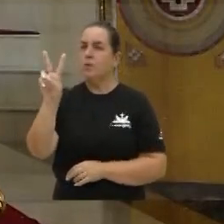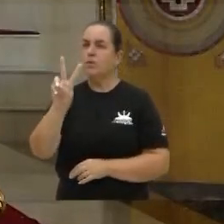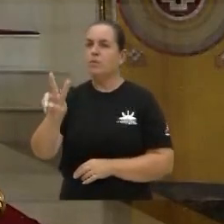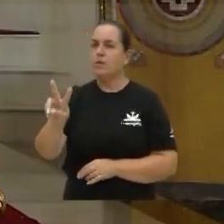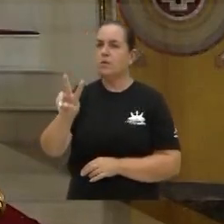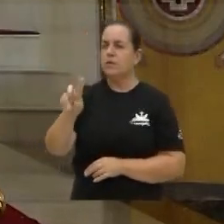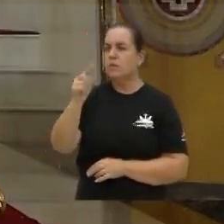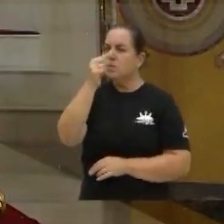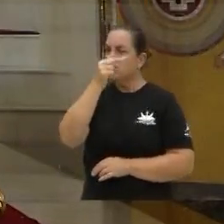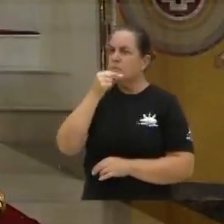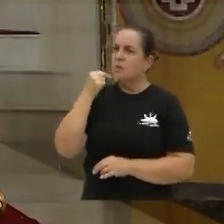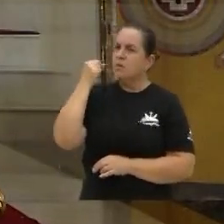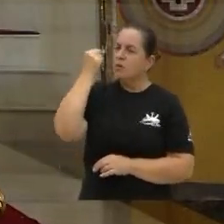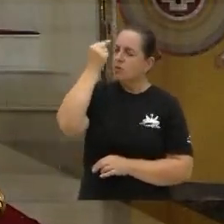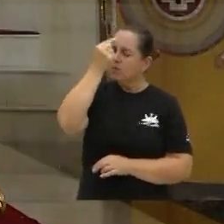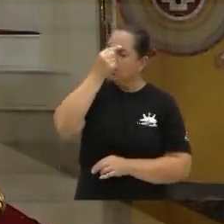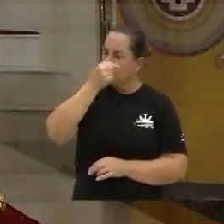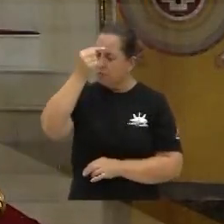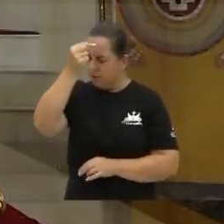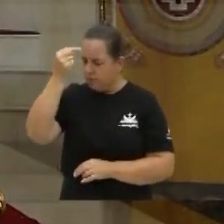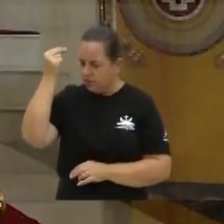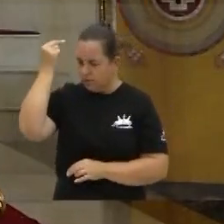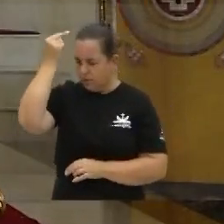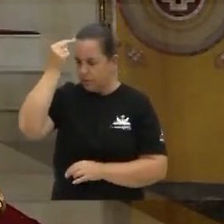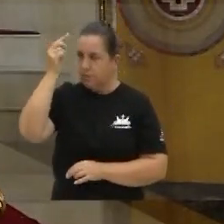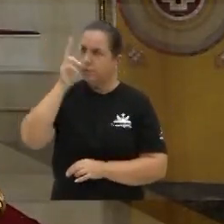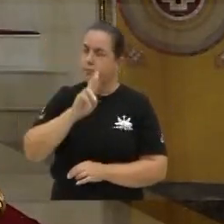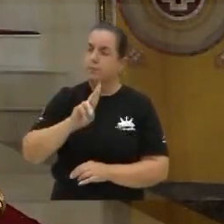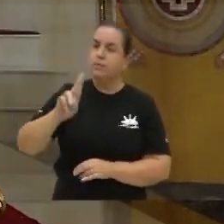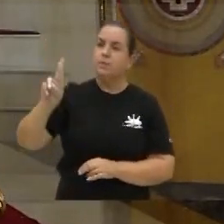santa face do Senhor,